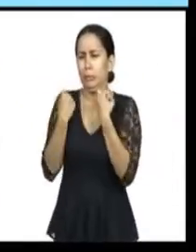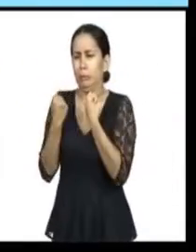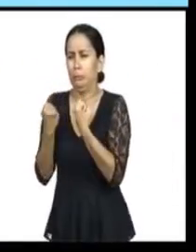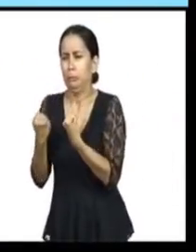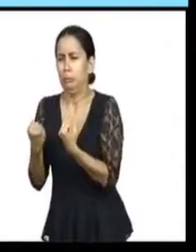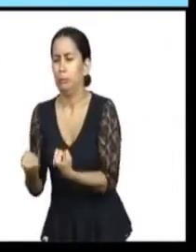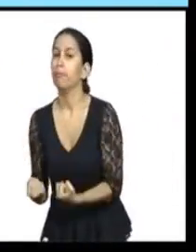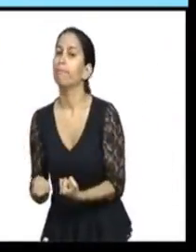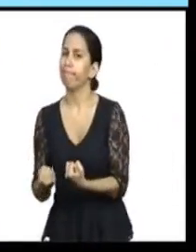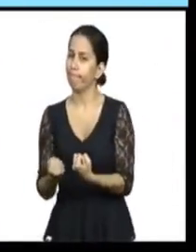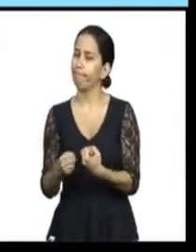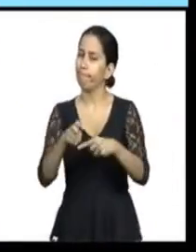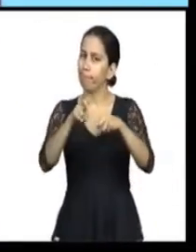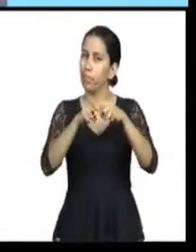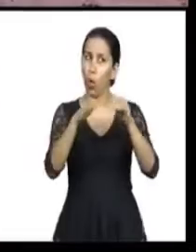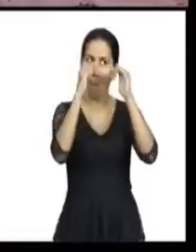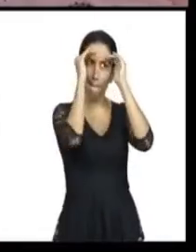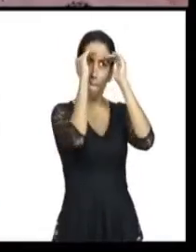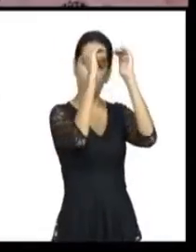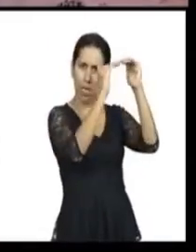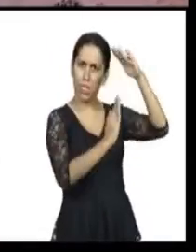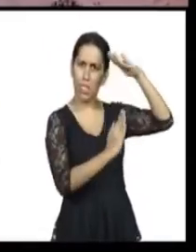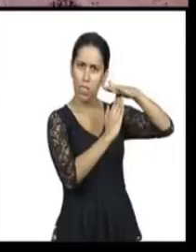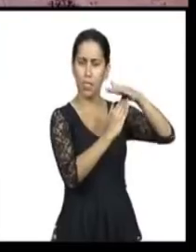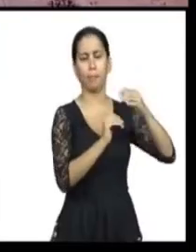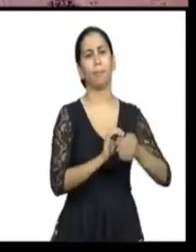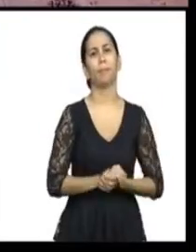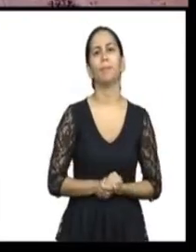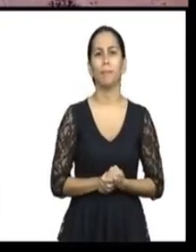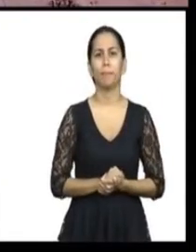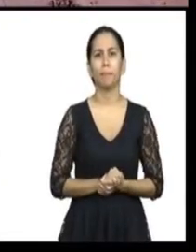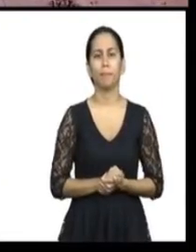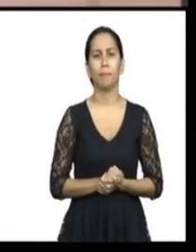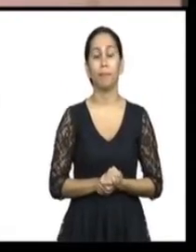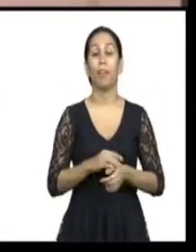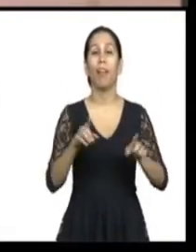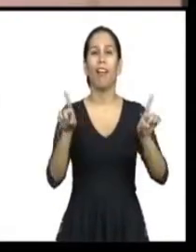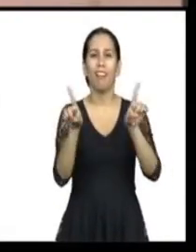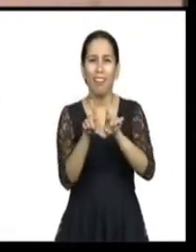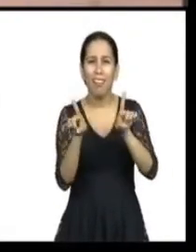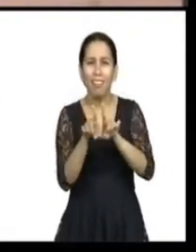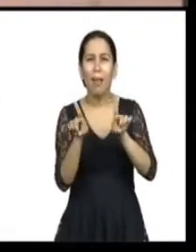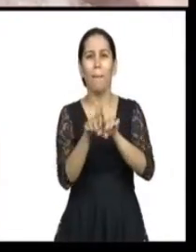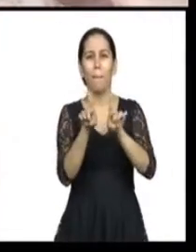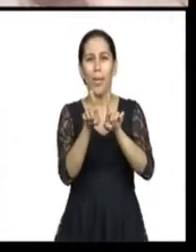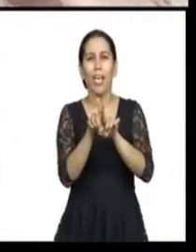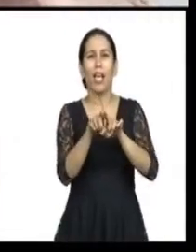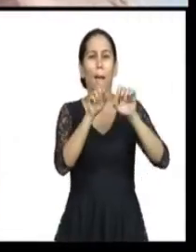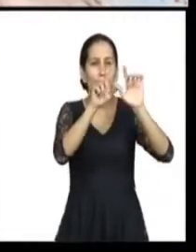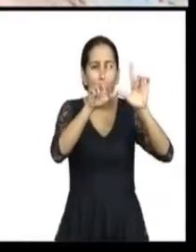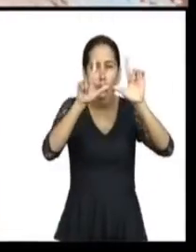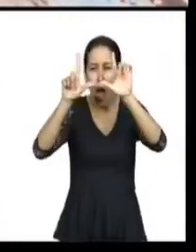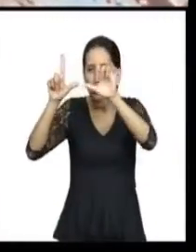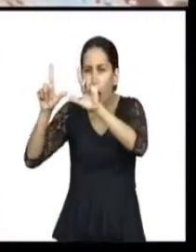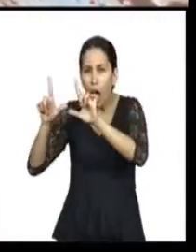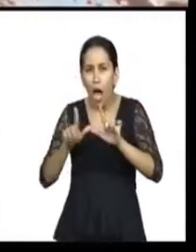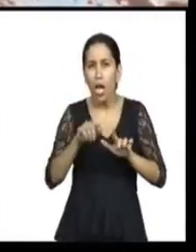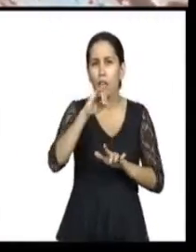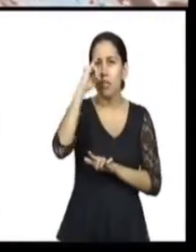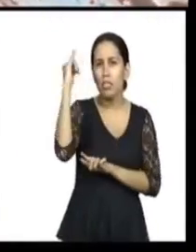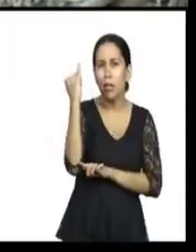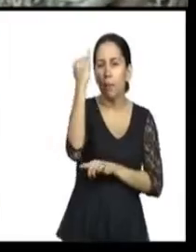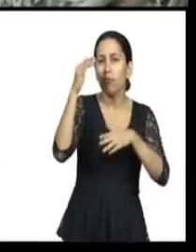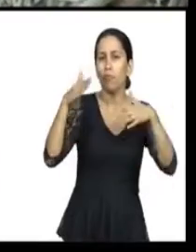limite. É para sua segurança. Outra sinalização importante é a que indica locais de manobra e estacionamento. E também